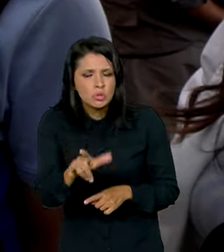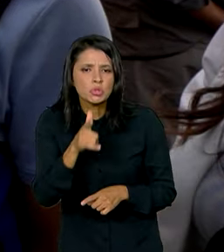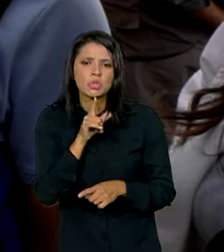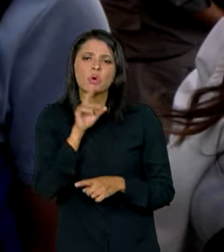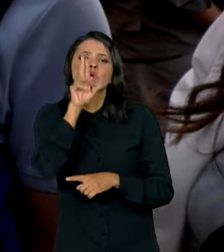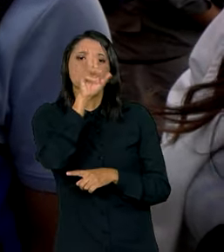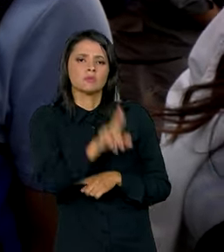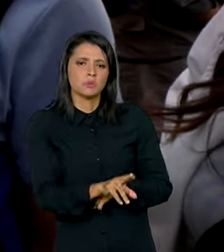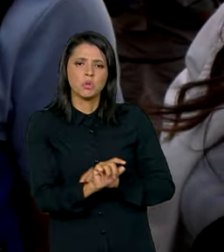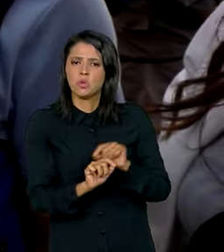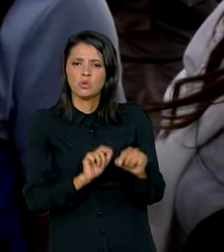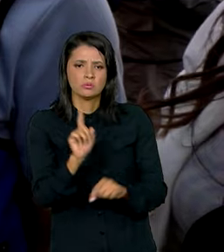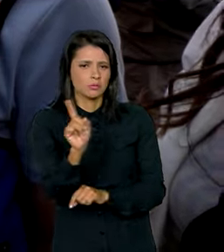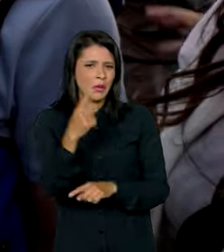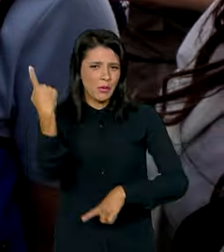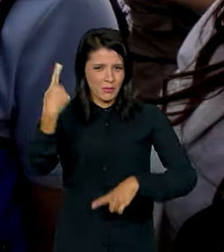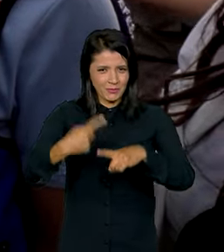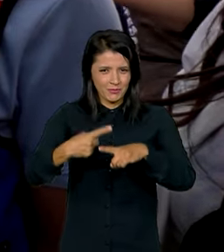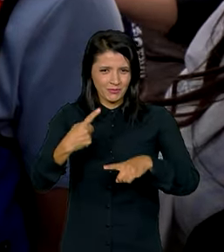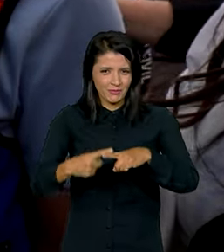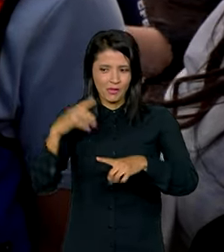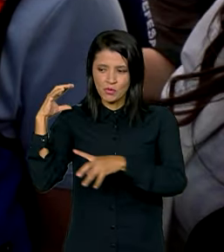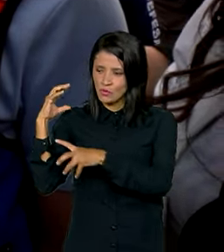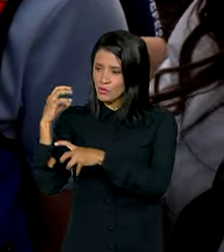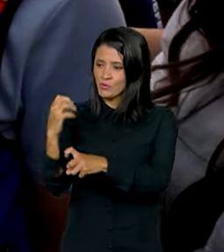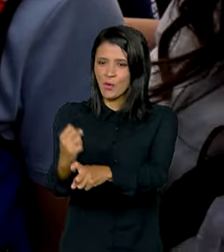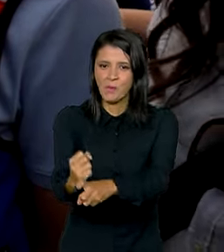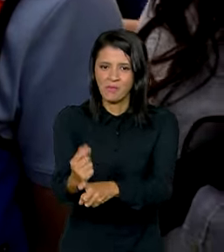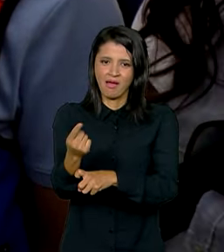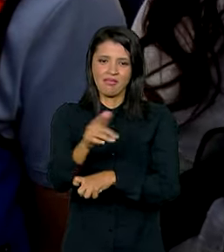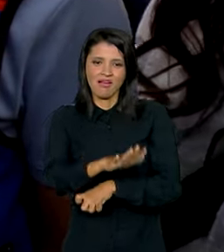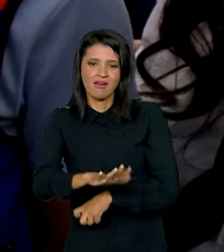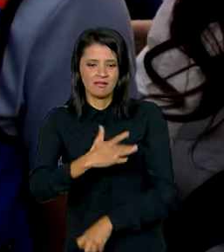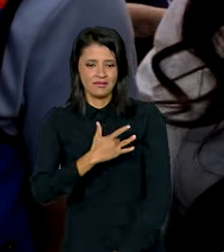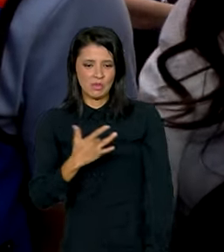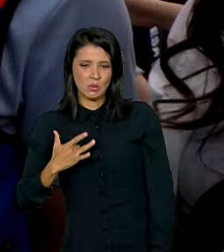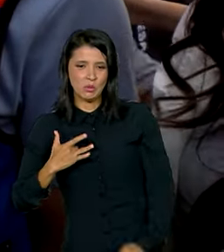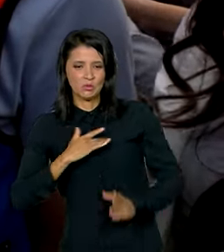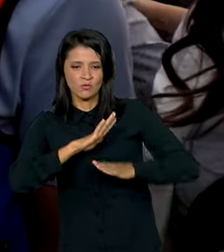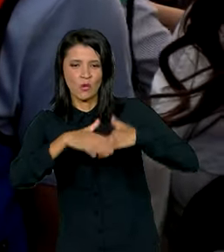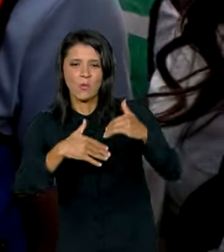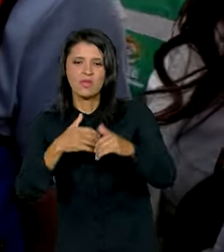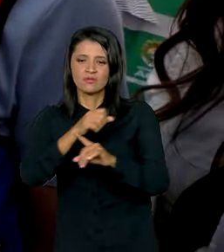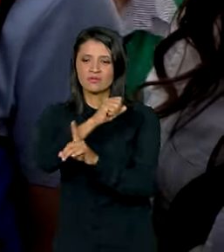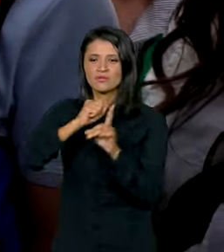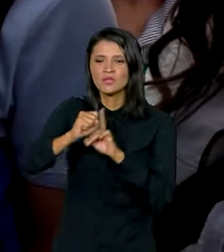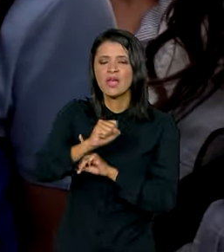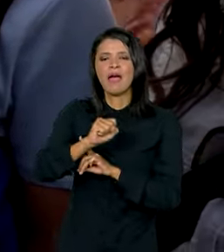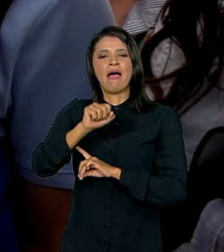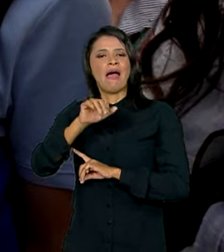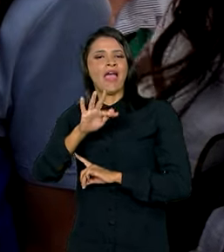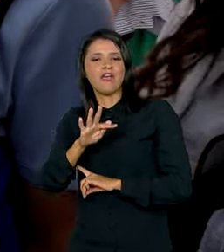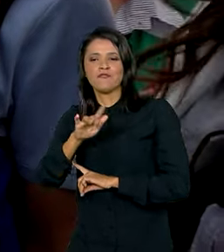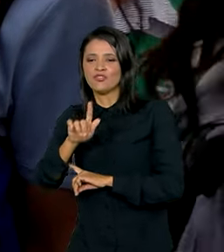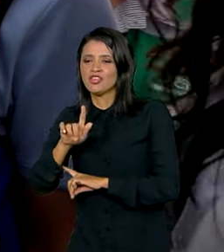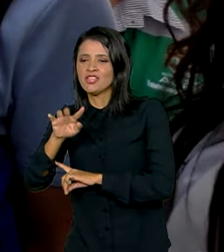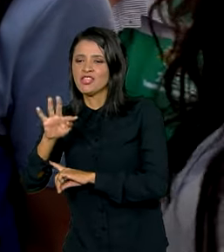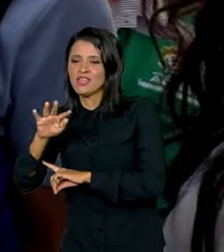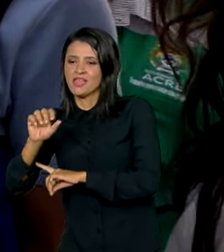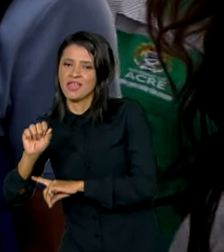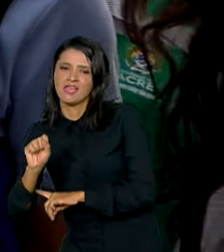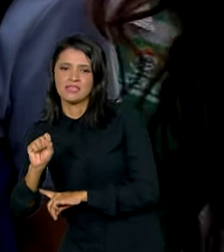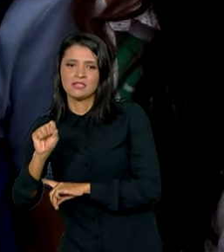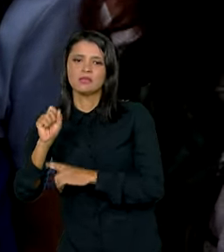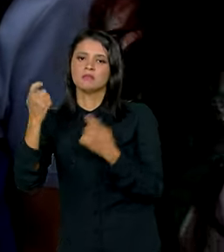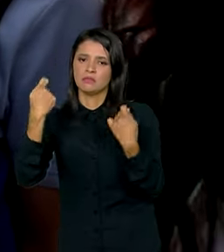resposta né porque quando somar esses valores também da saúde do Desenvolvimento Social de FGTS nós